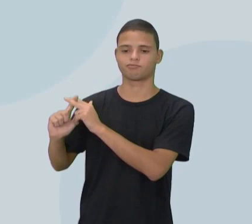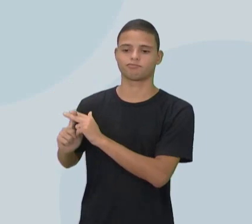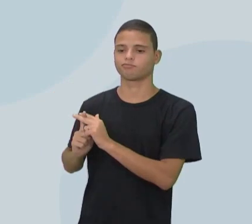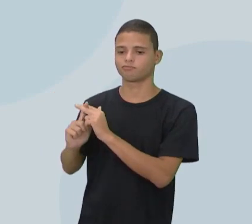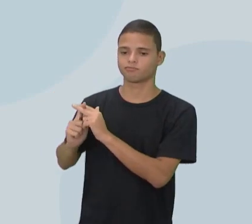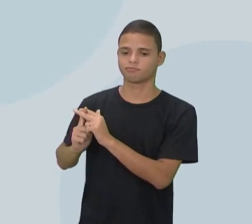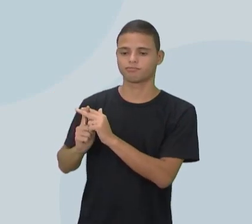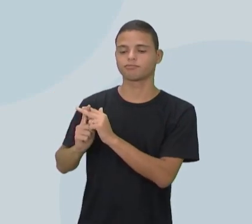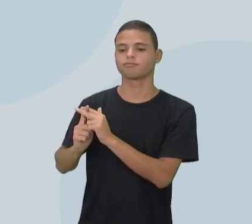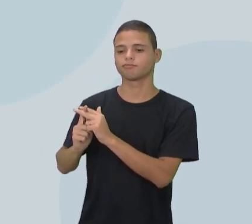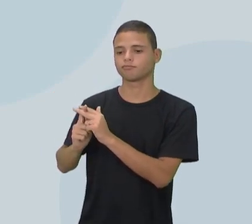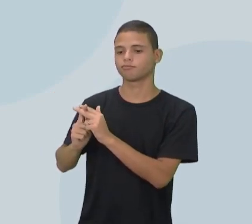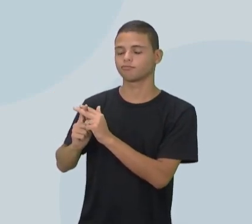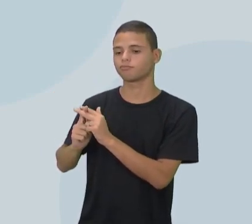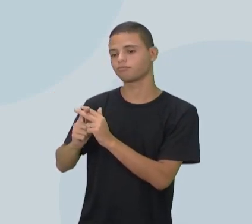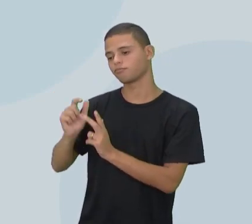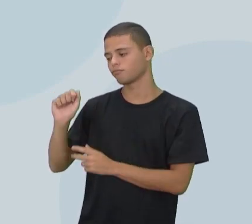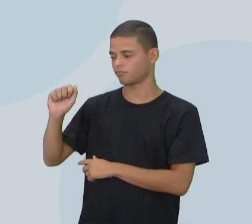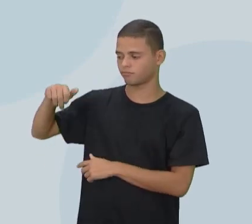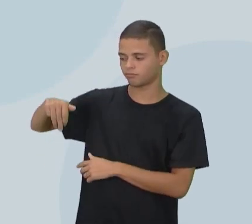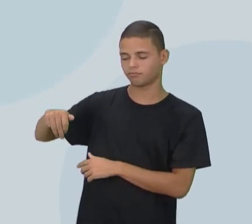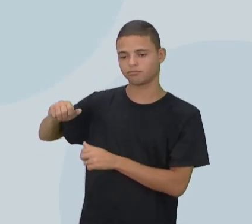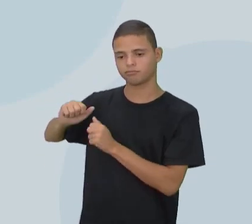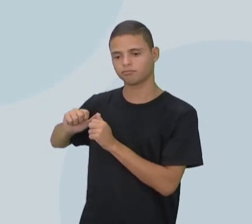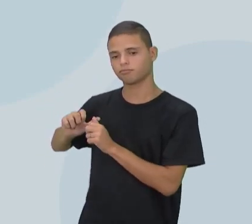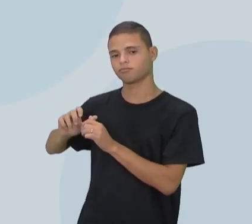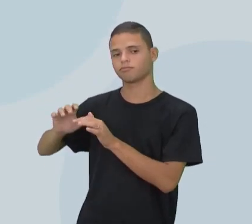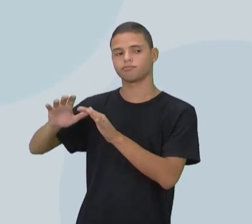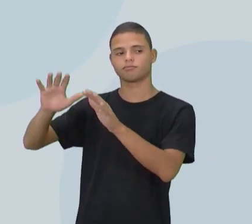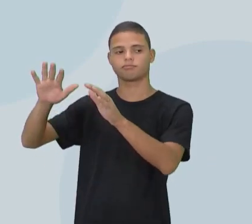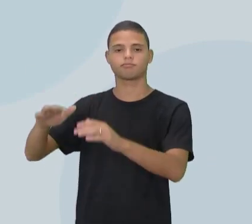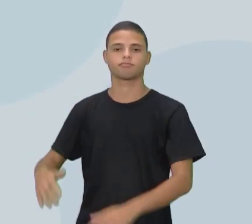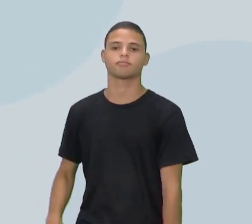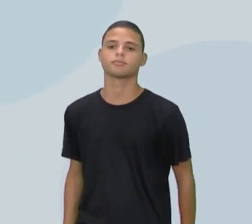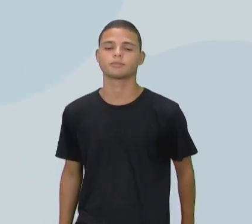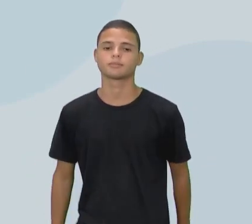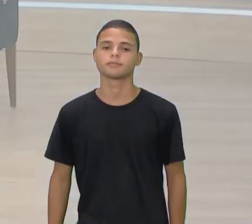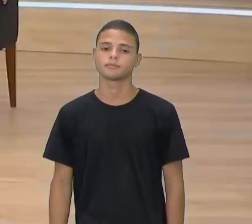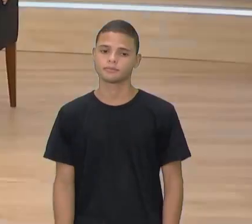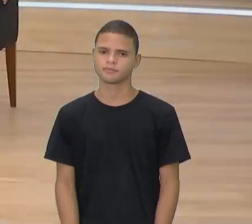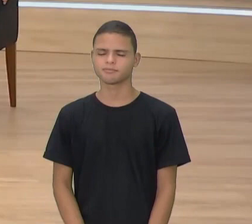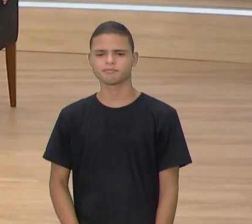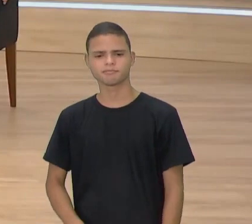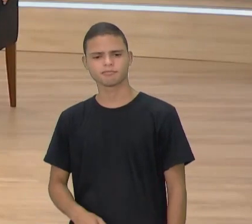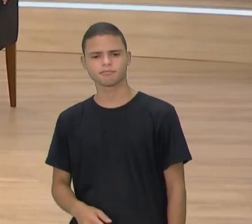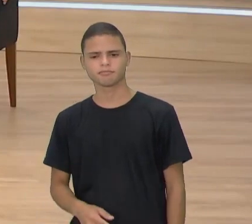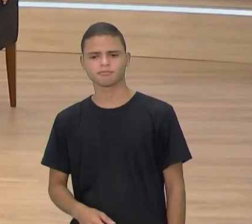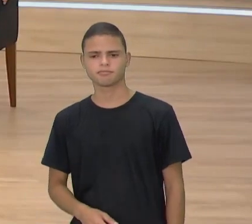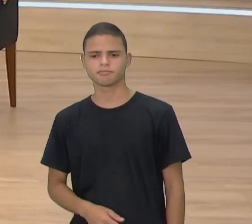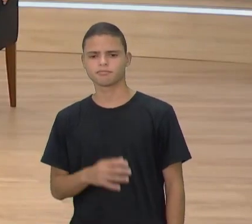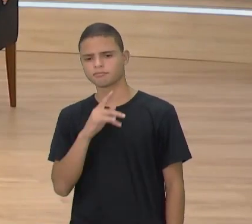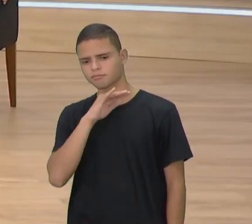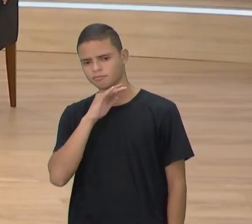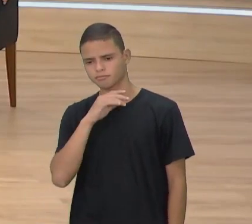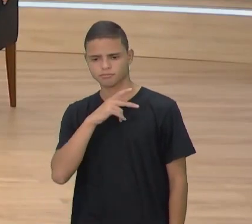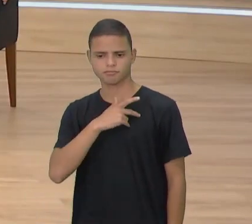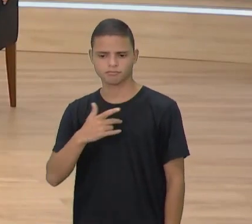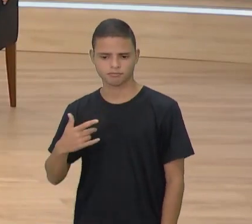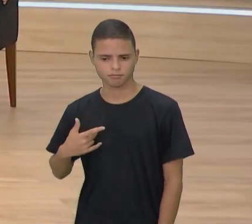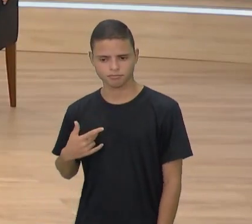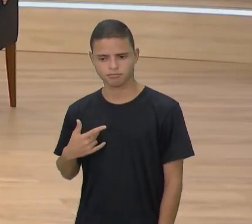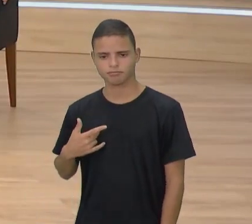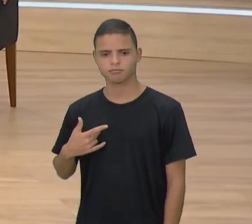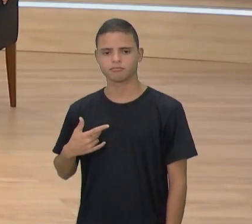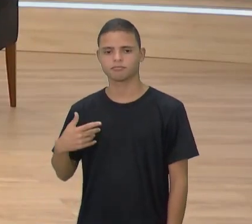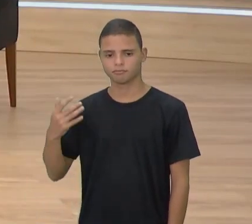daquela obra, acaba emitindo componentes do amianto no ar. E isso faz mal? Nós vamos ver, né? Nós